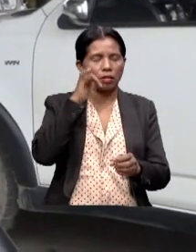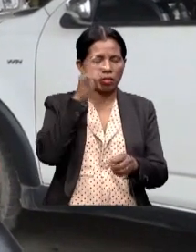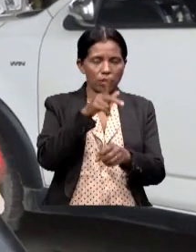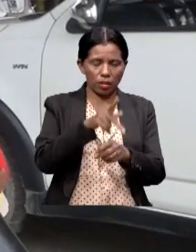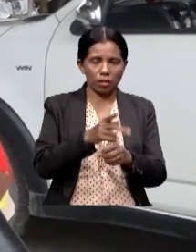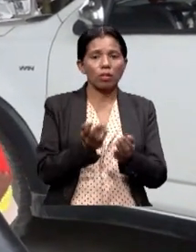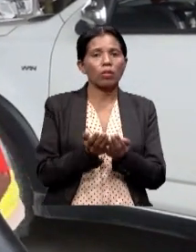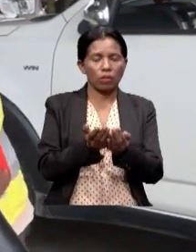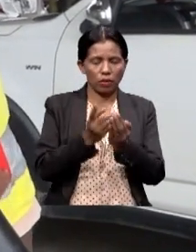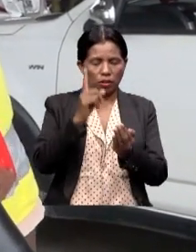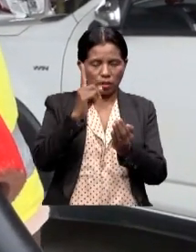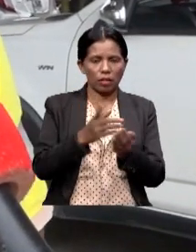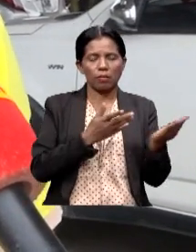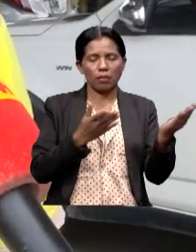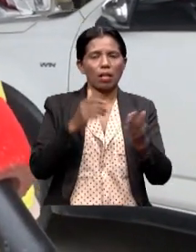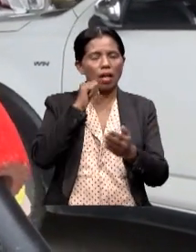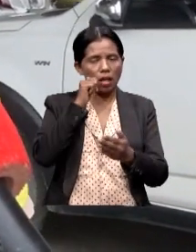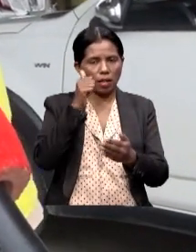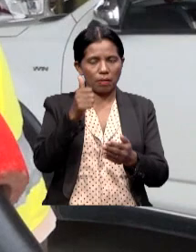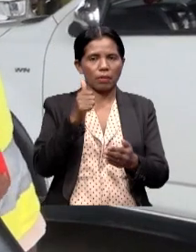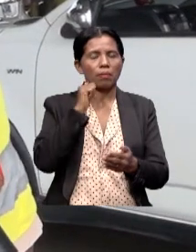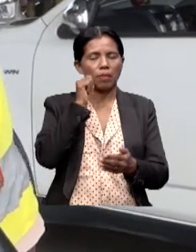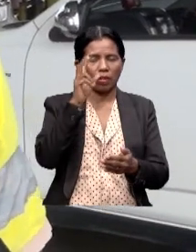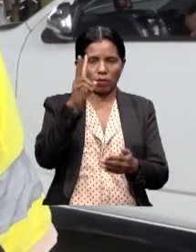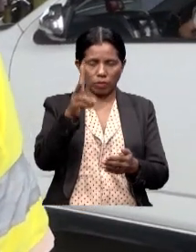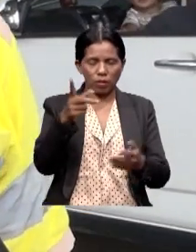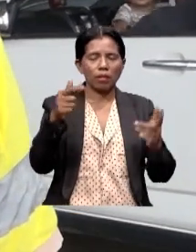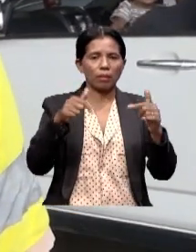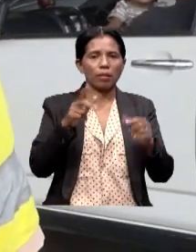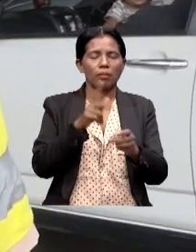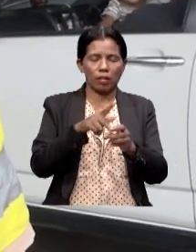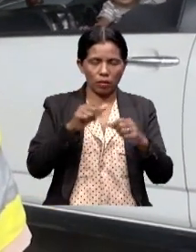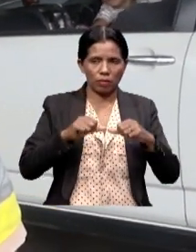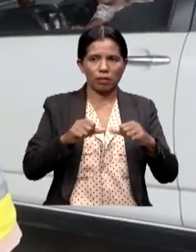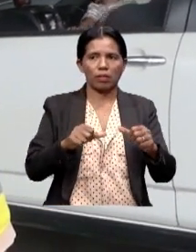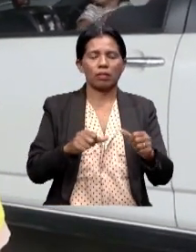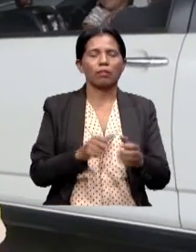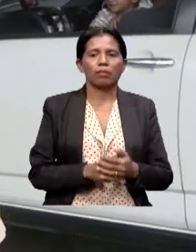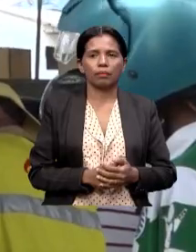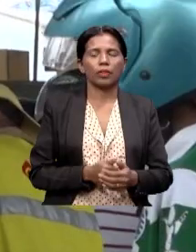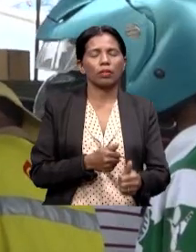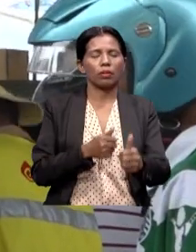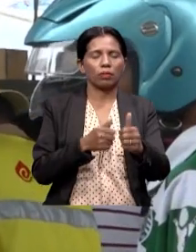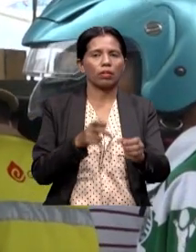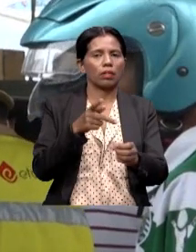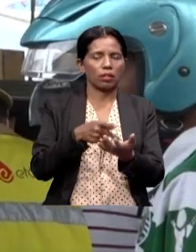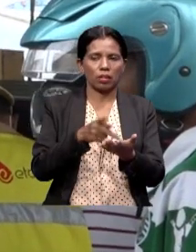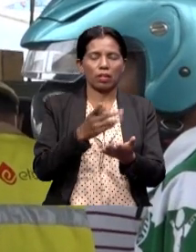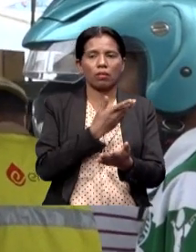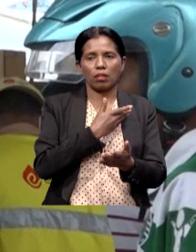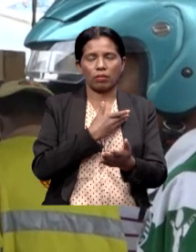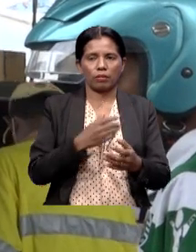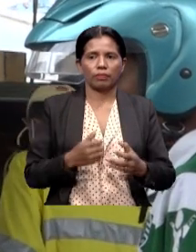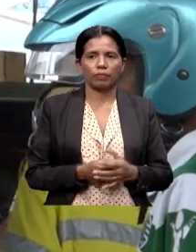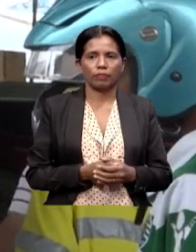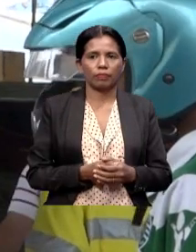Mai. Aban Bairu nena, nia lau ansa normalona. Nia preço lau ansa bai main. Informação